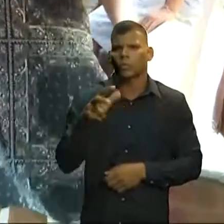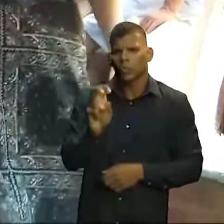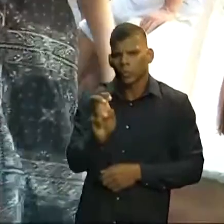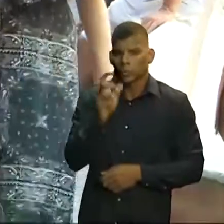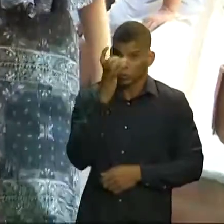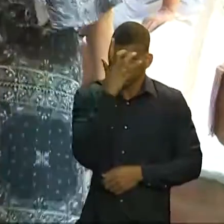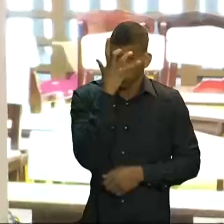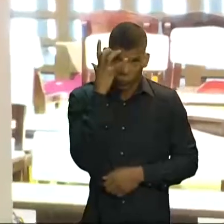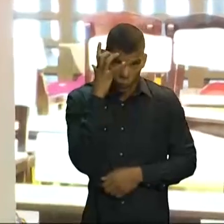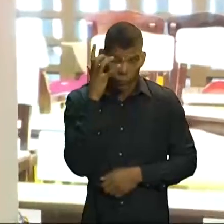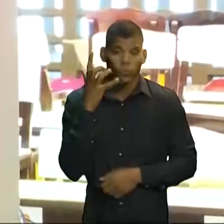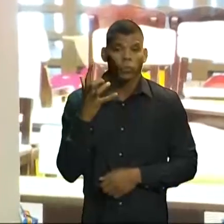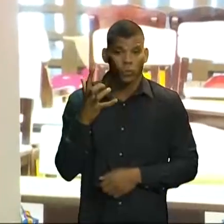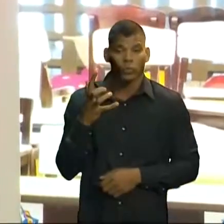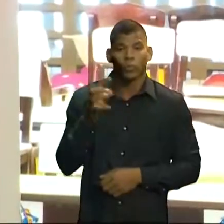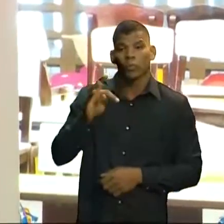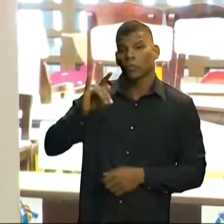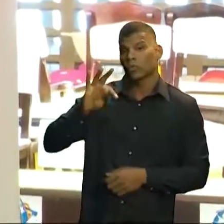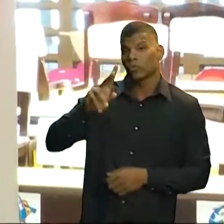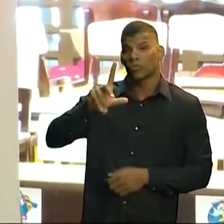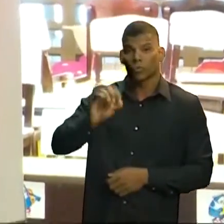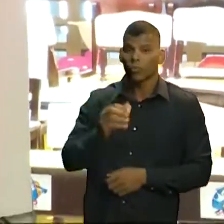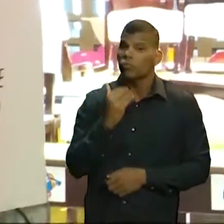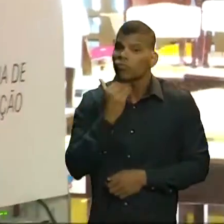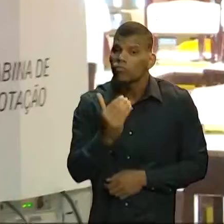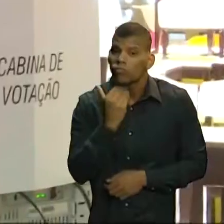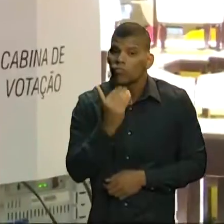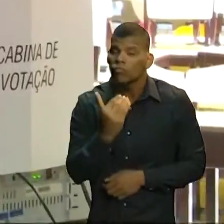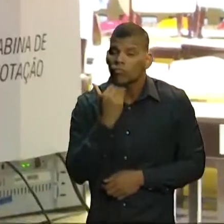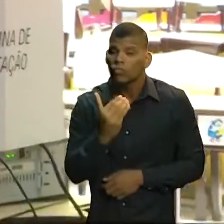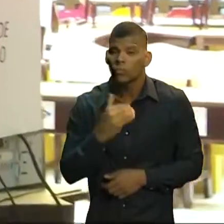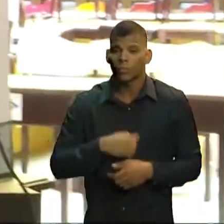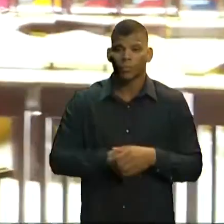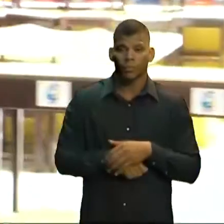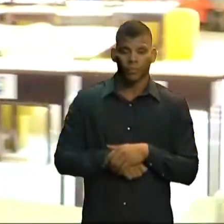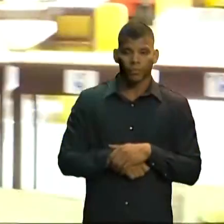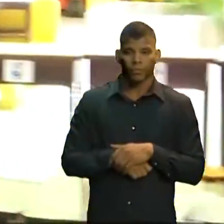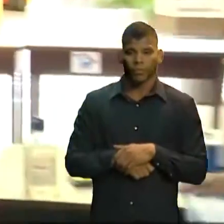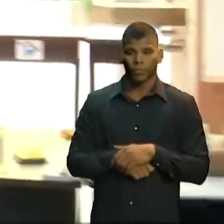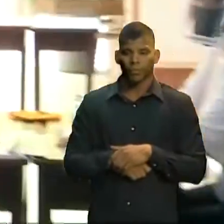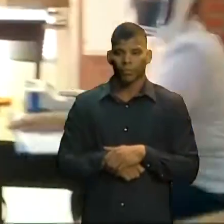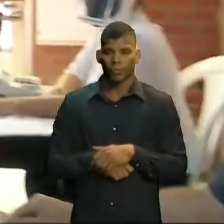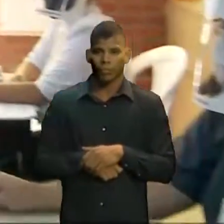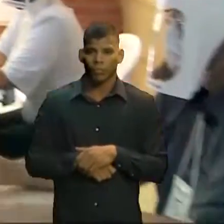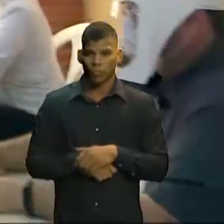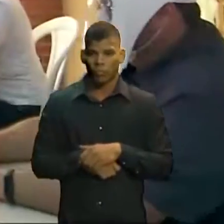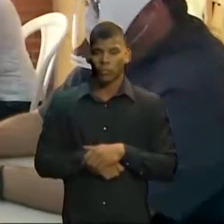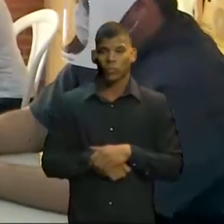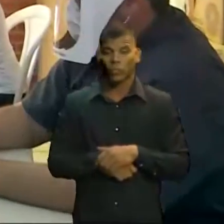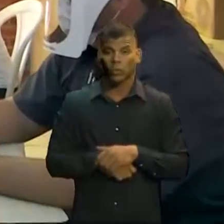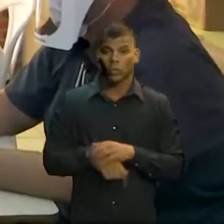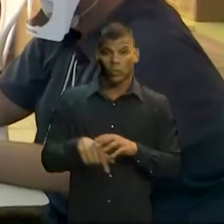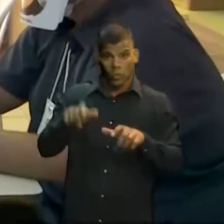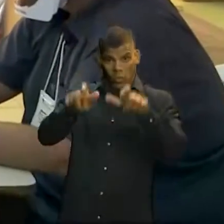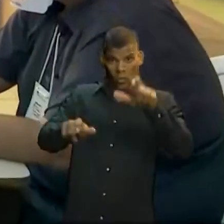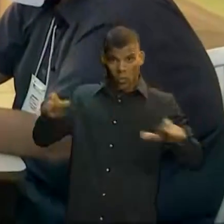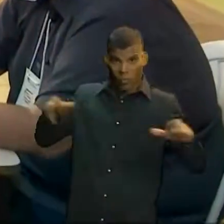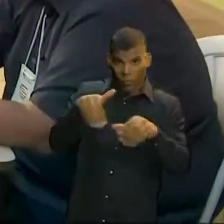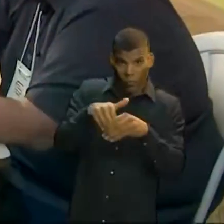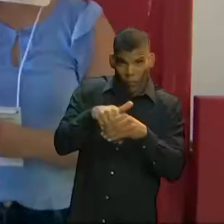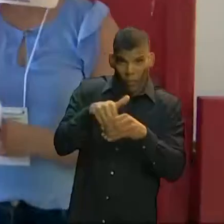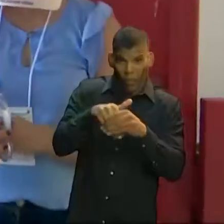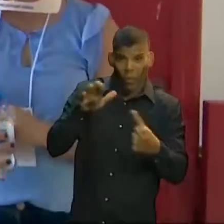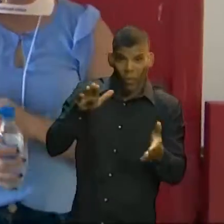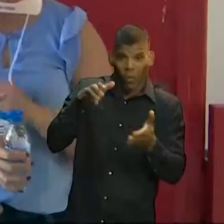871.435 pessoas com título de eleitor em situação irregular. Esses eleitores têm até o próximo dia 4